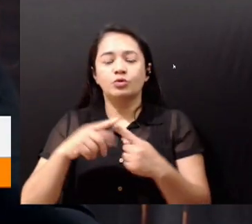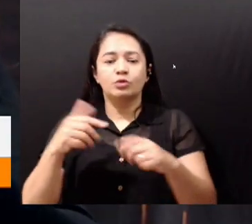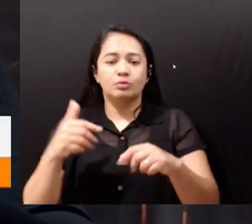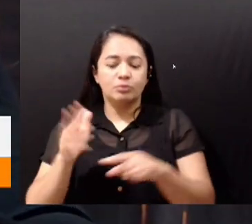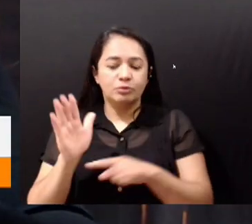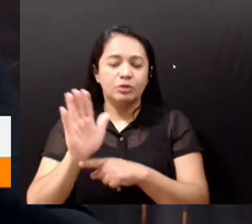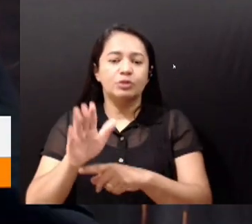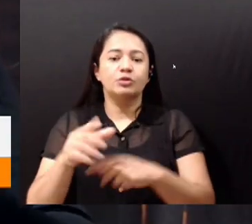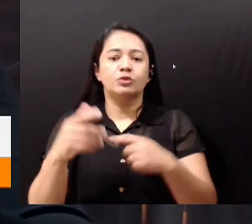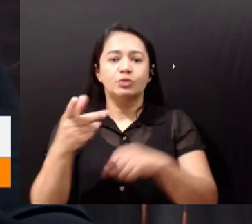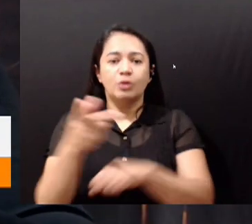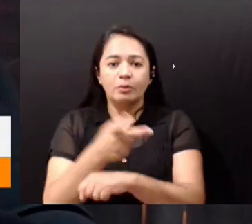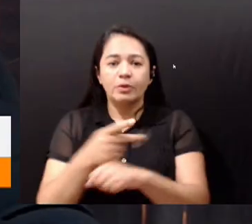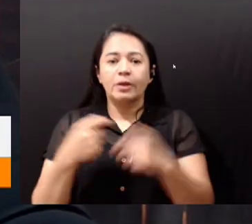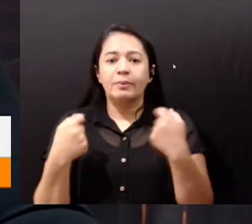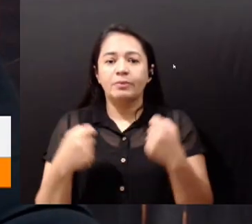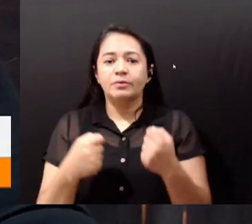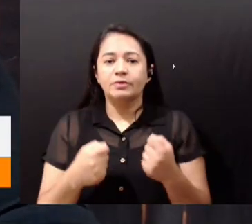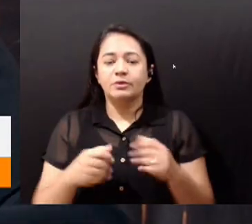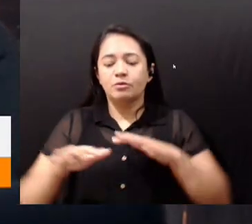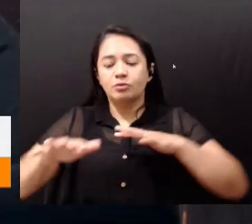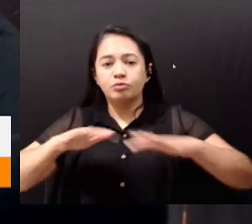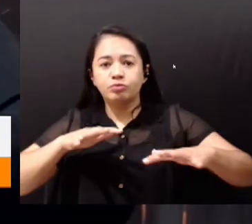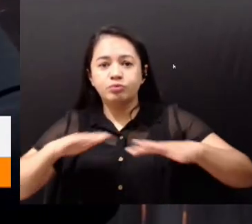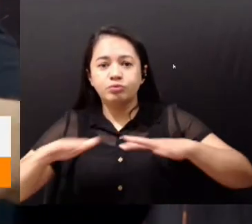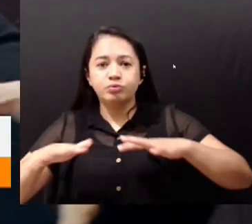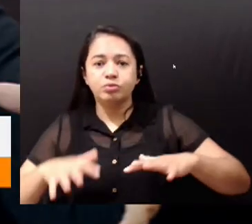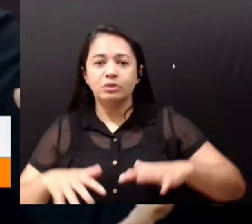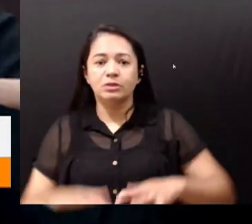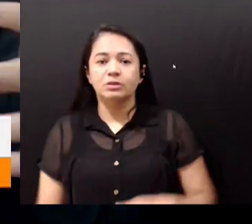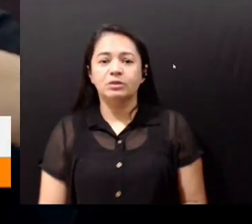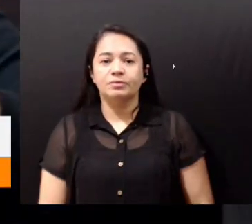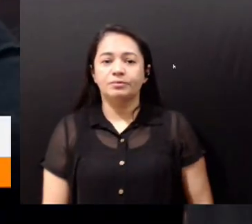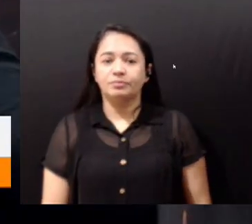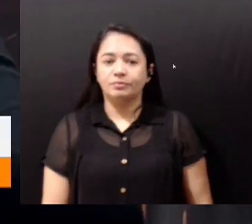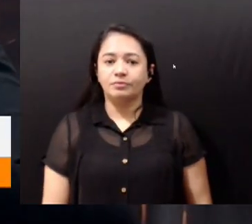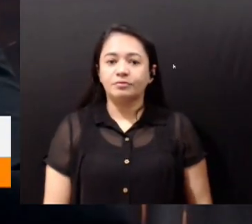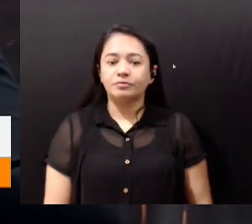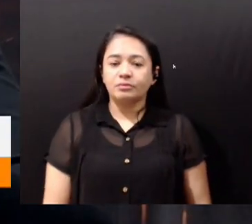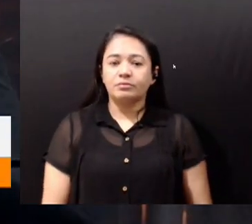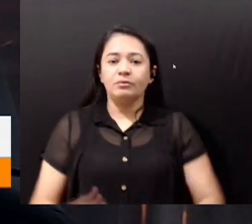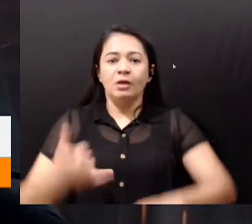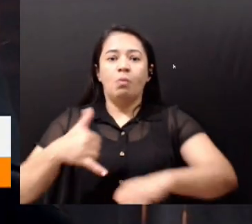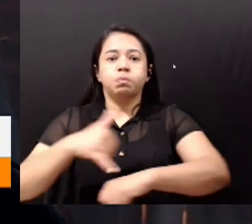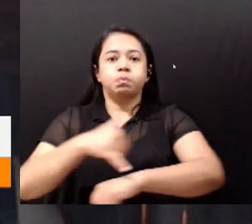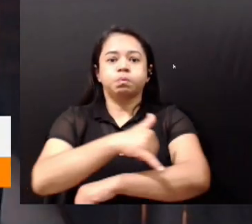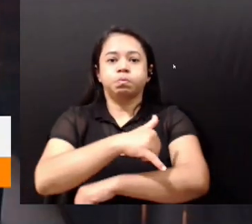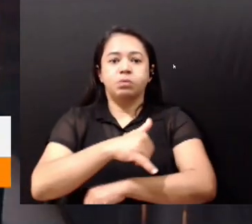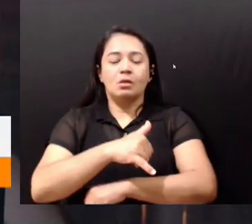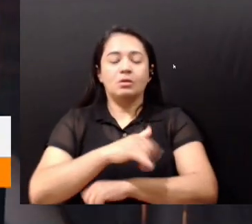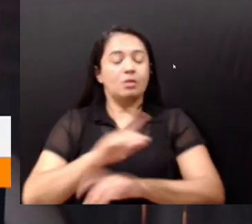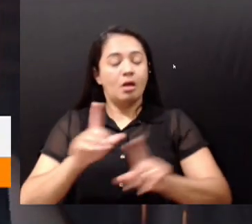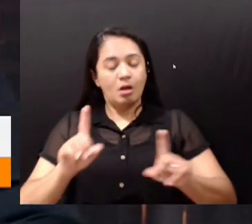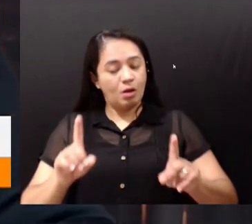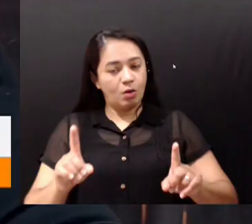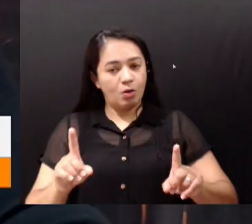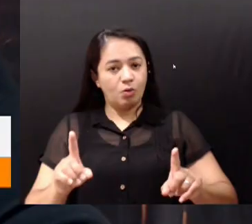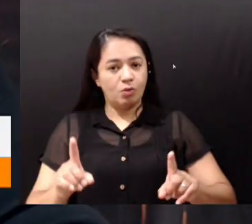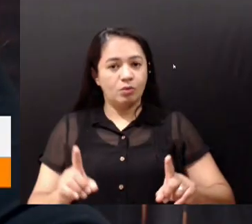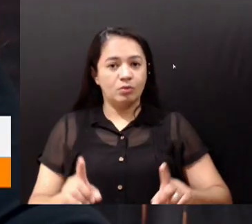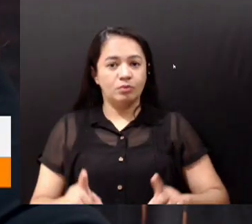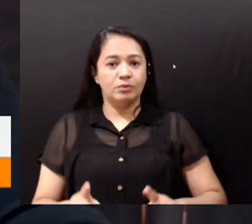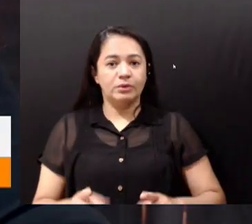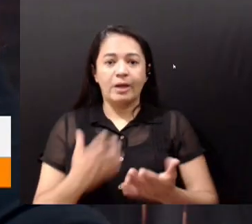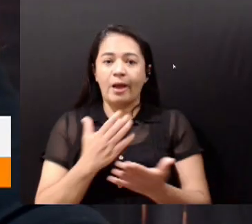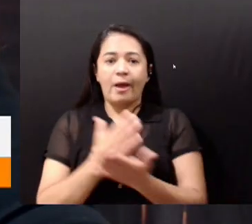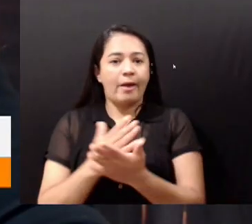vai trazendo um movimento que não leva mais para aquela obesidade mórbida, para aquela coisa que acaba mesmo com a vida da